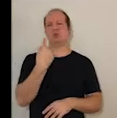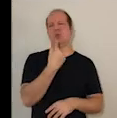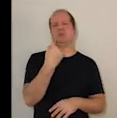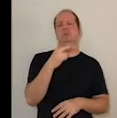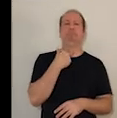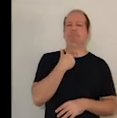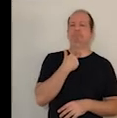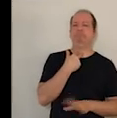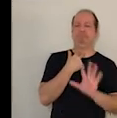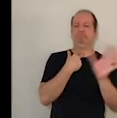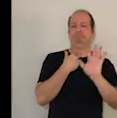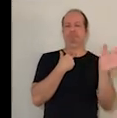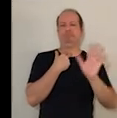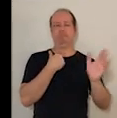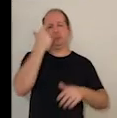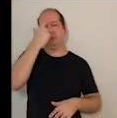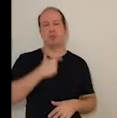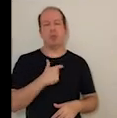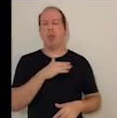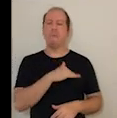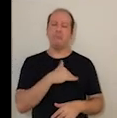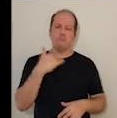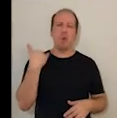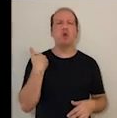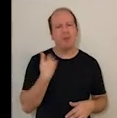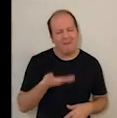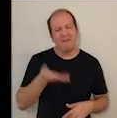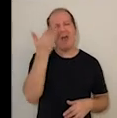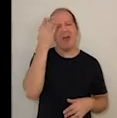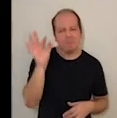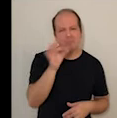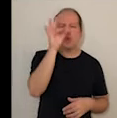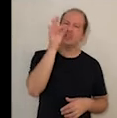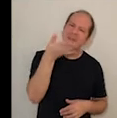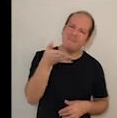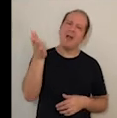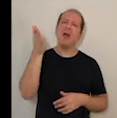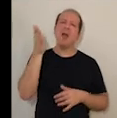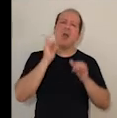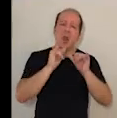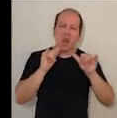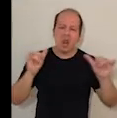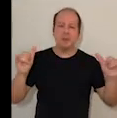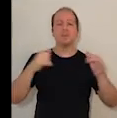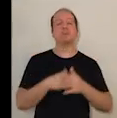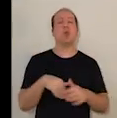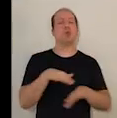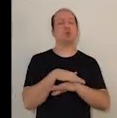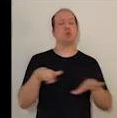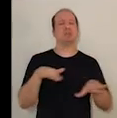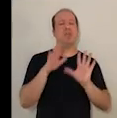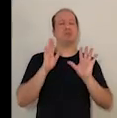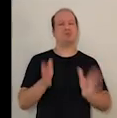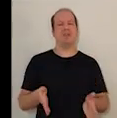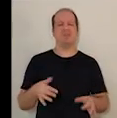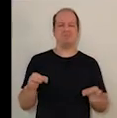meu papel é de morto. Vamos, mosca varejeira, comece a zunir. Eu estou cheio disso, senhor.